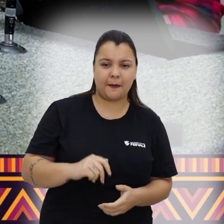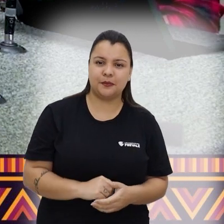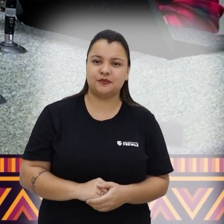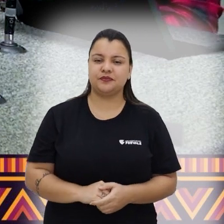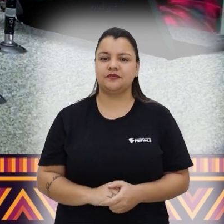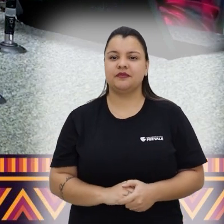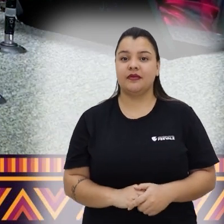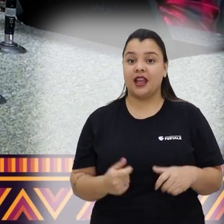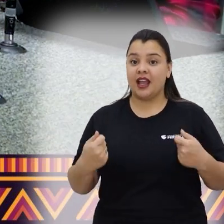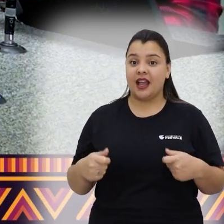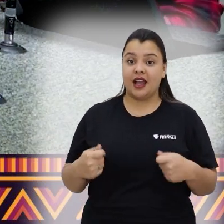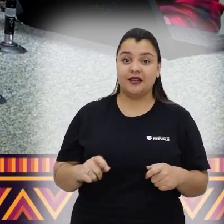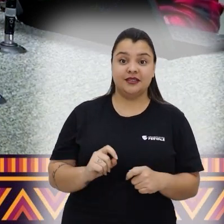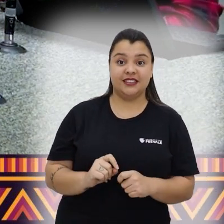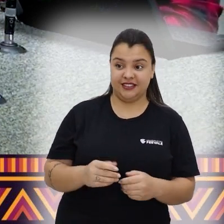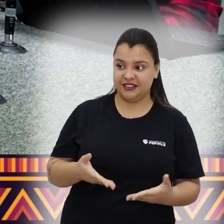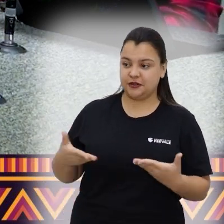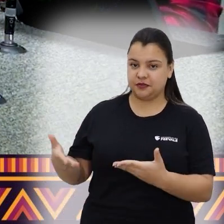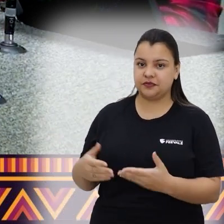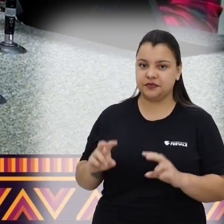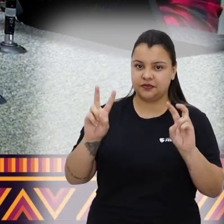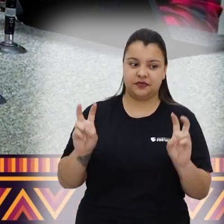Eu preciso fazer esse comentário.